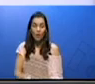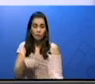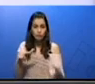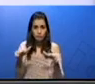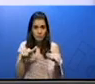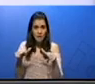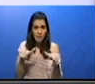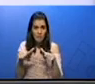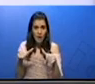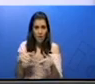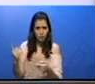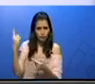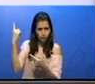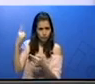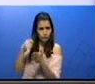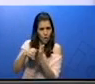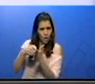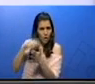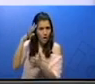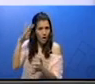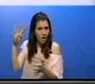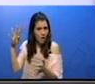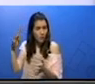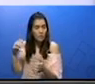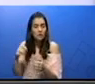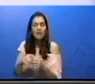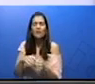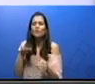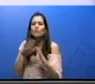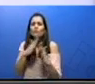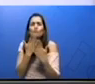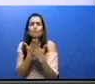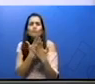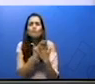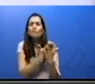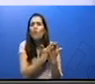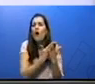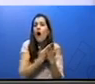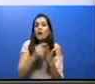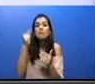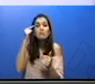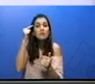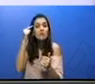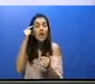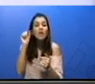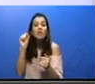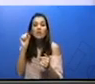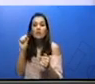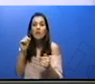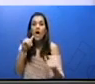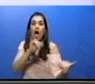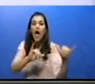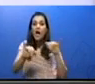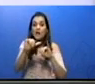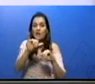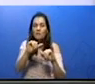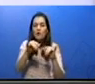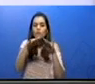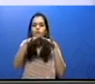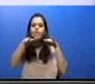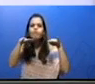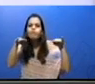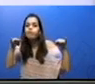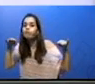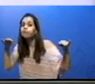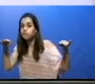de Lavoisier, os estudiosos começaram a perceber que os fenômenos químicos apresentavam certas regularidades,